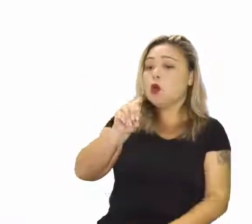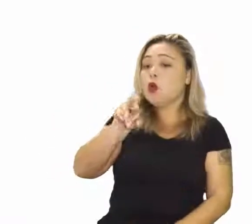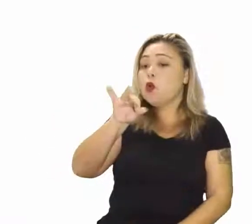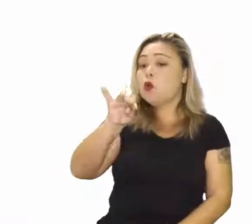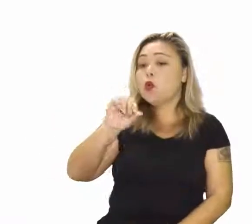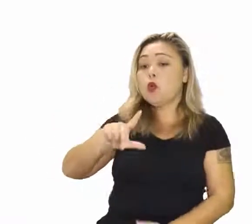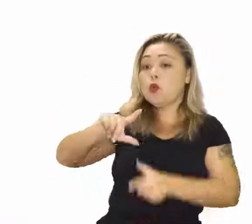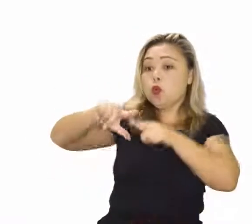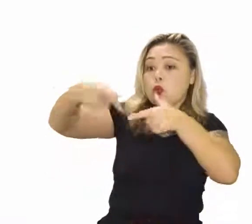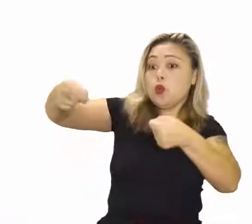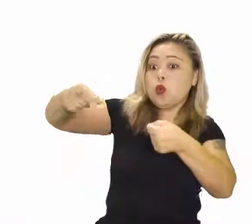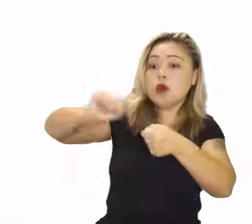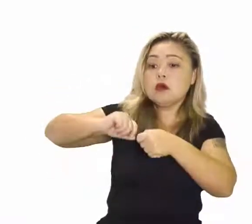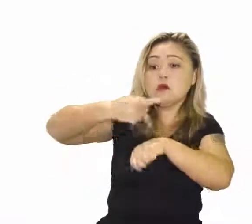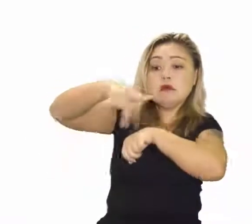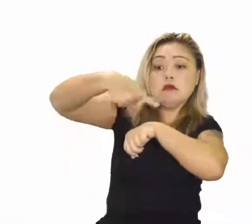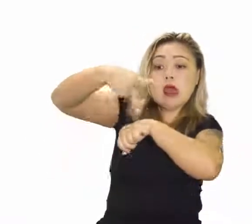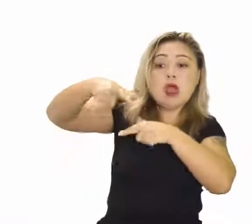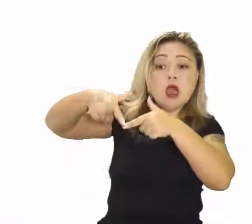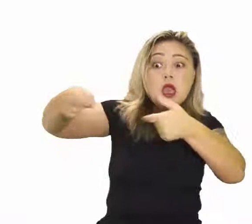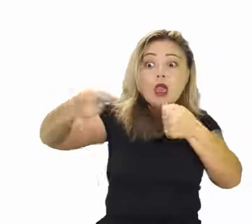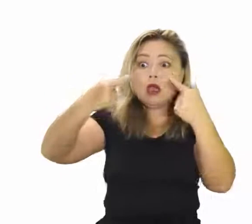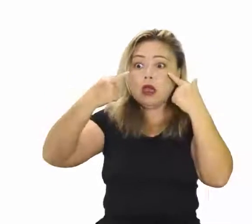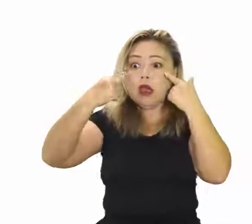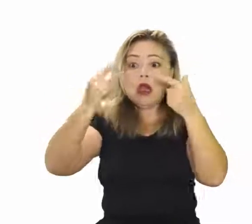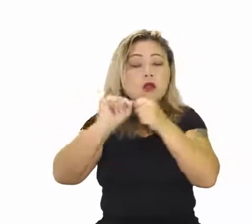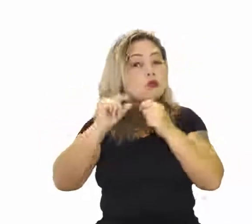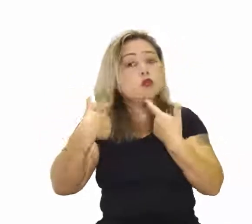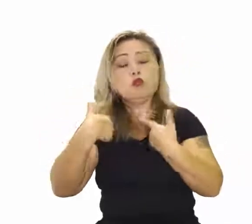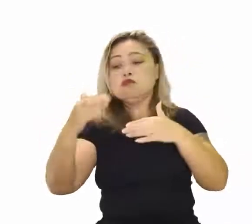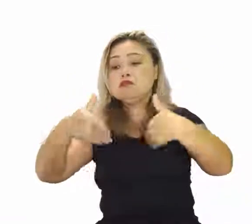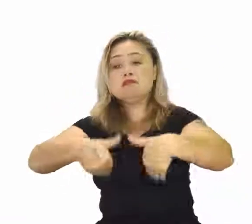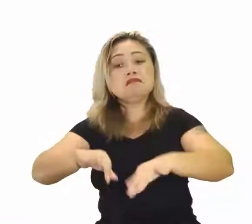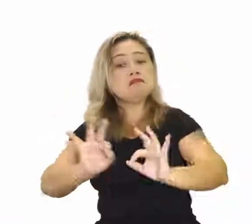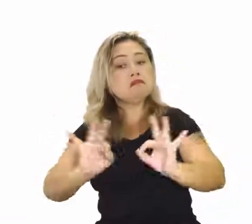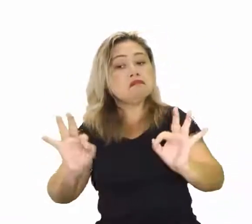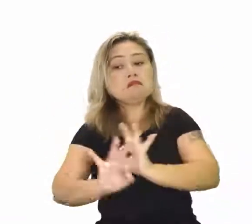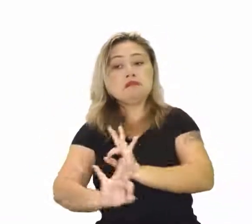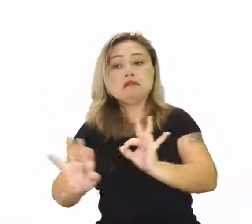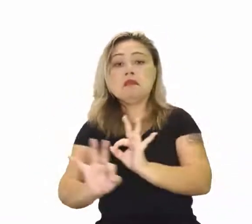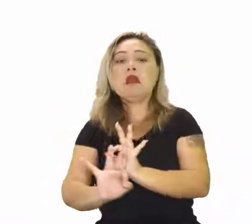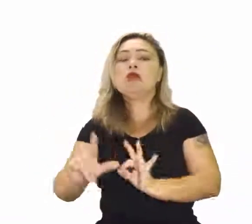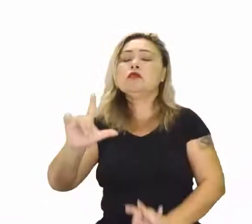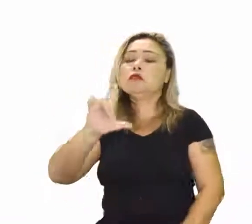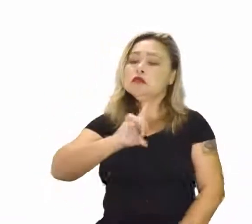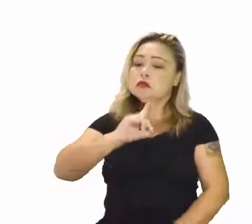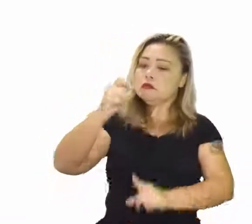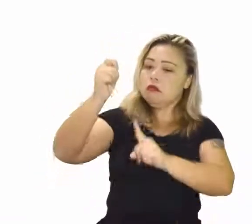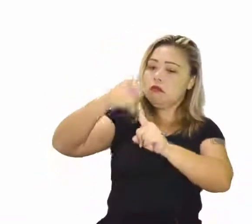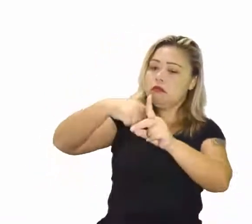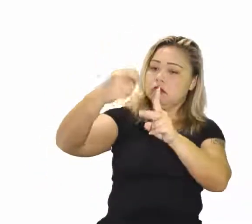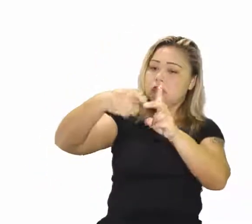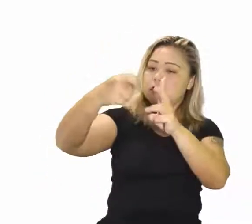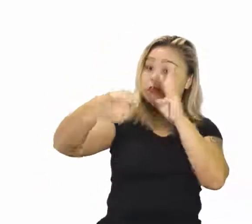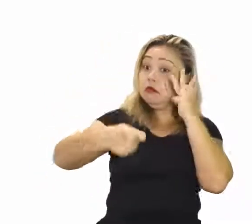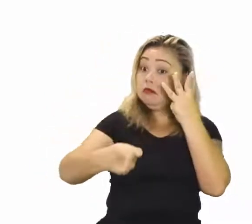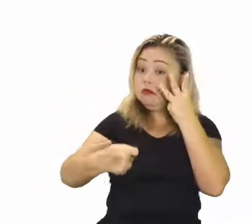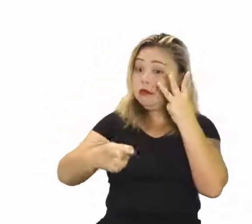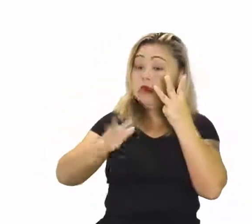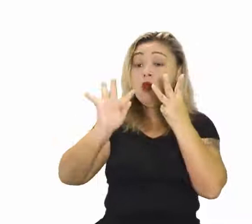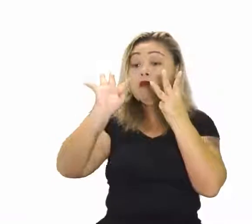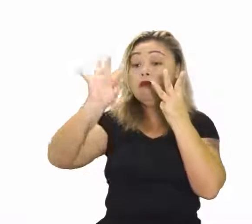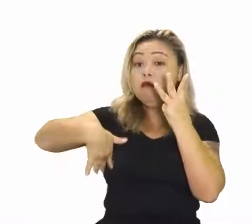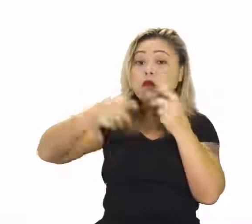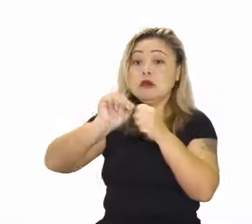o Japão não se rendia. De jeito nenhum. E já tinha se passado 3 meses desde o final